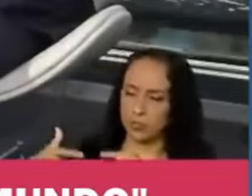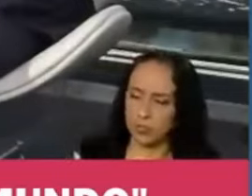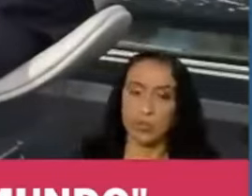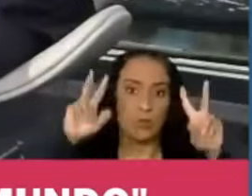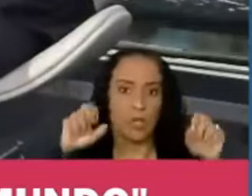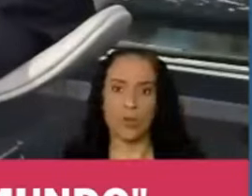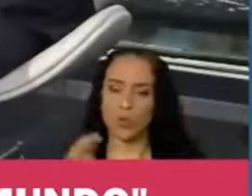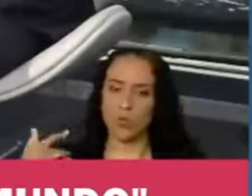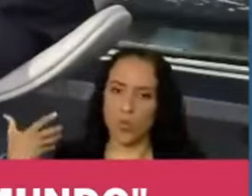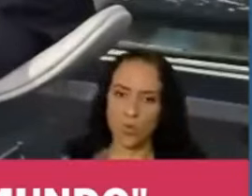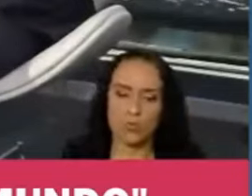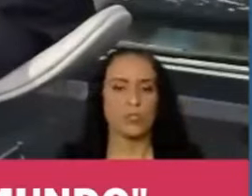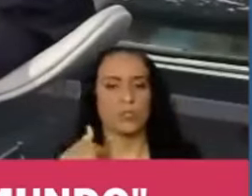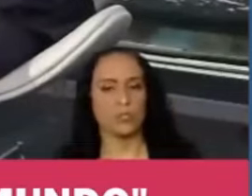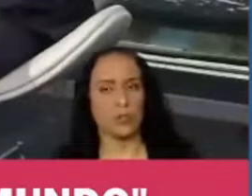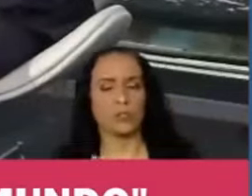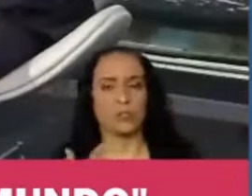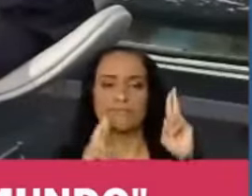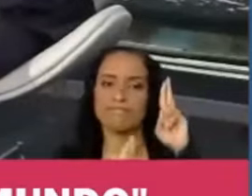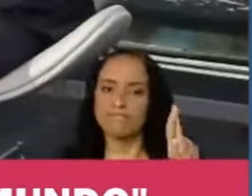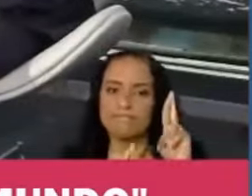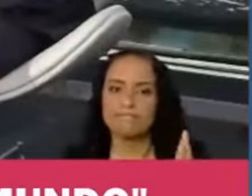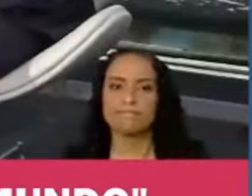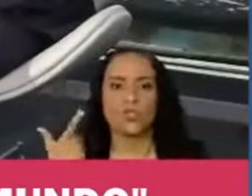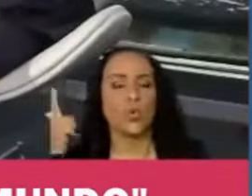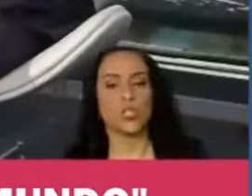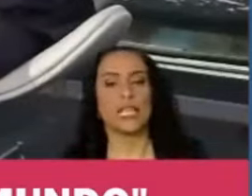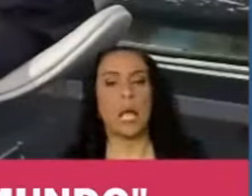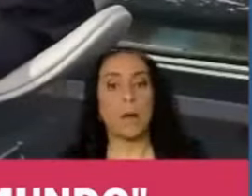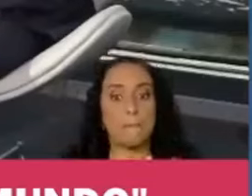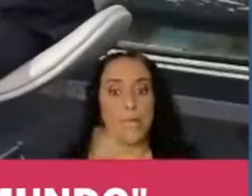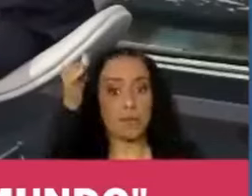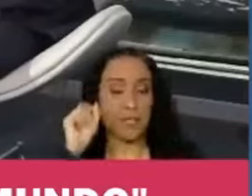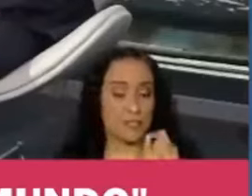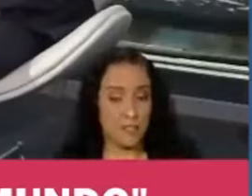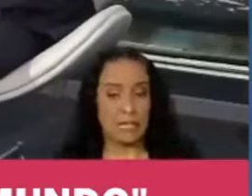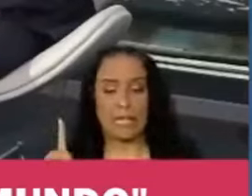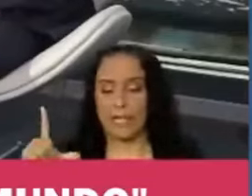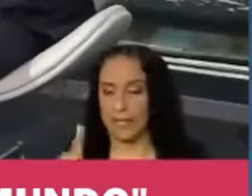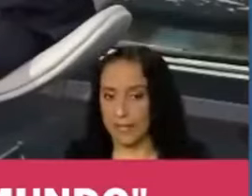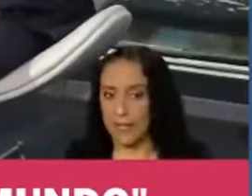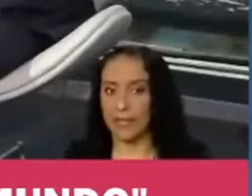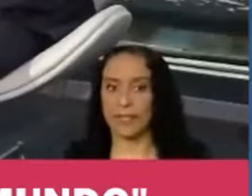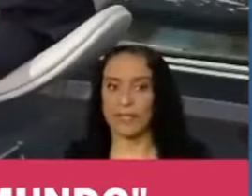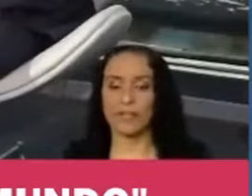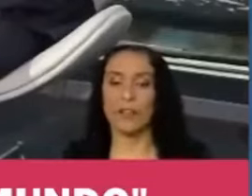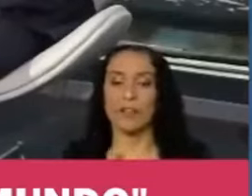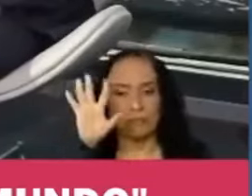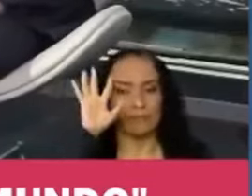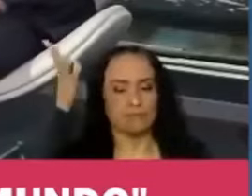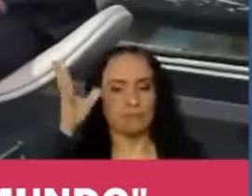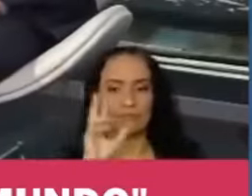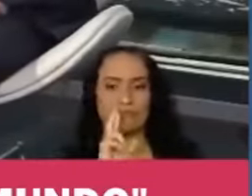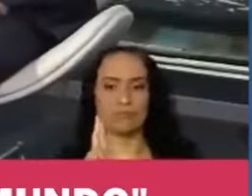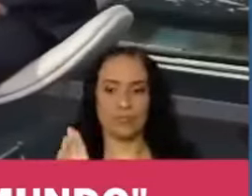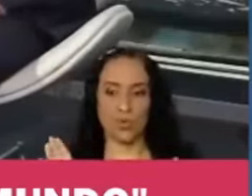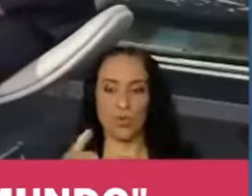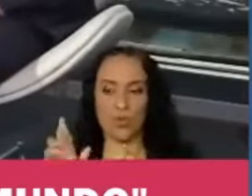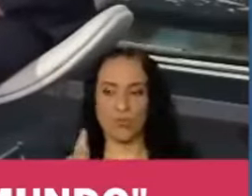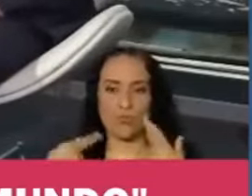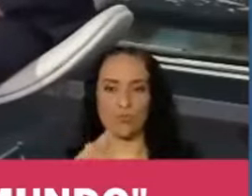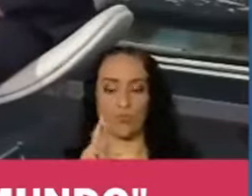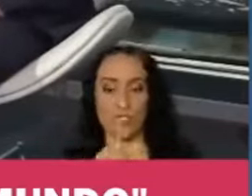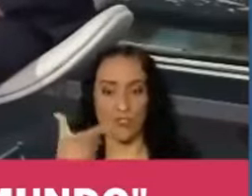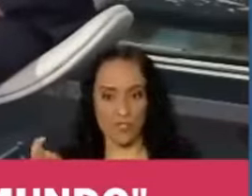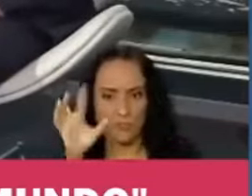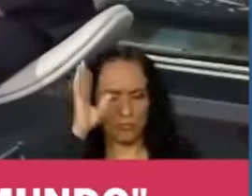ano. Nós estamos muito esperançosos de que a gente consiga, pela primeira vez, ter como resultado uma cúpula do G20 uma